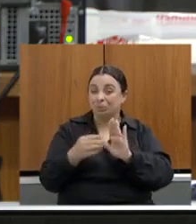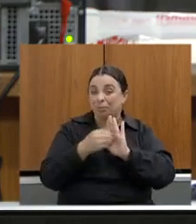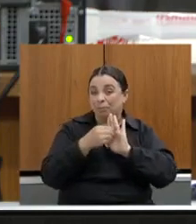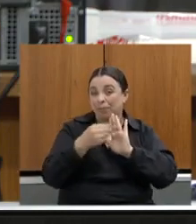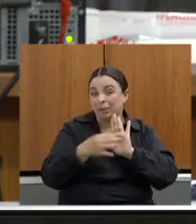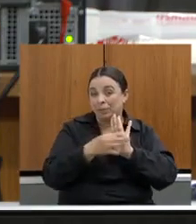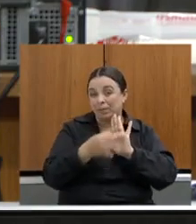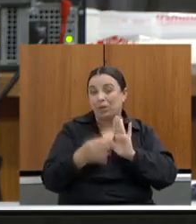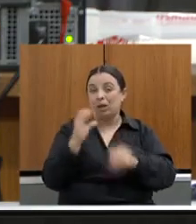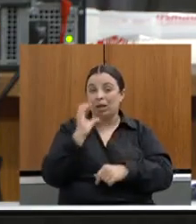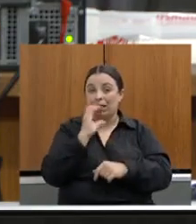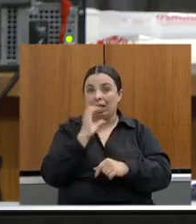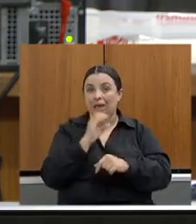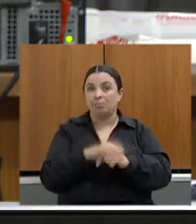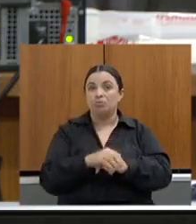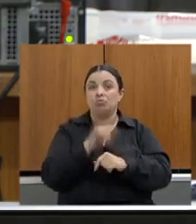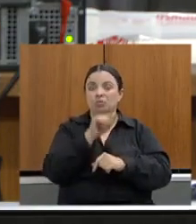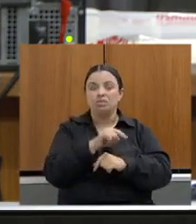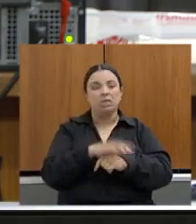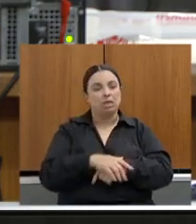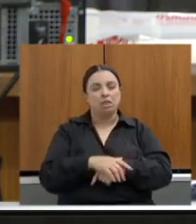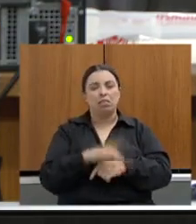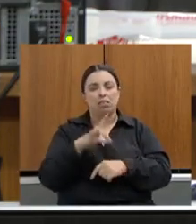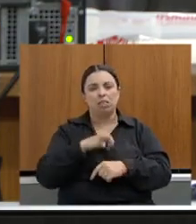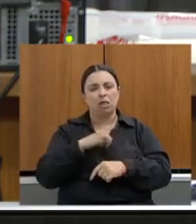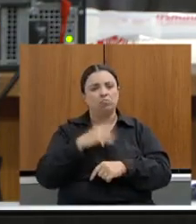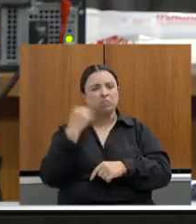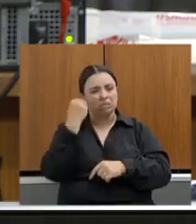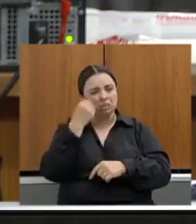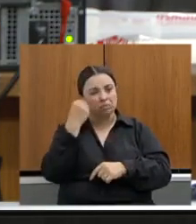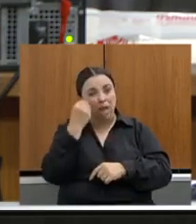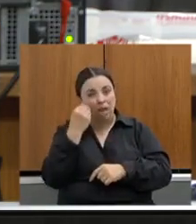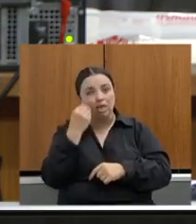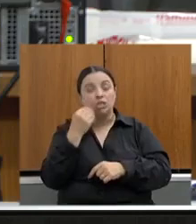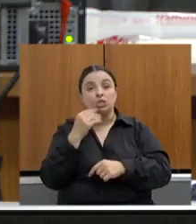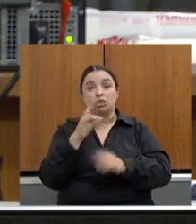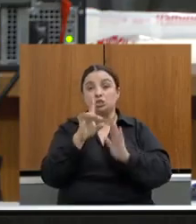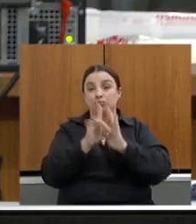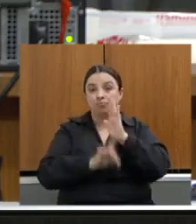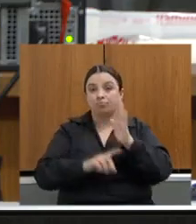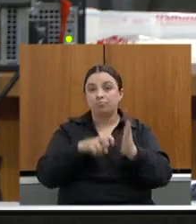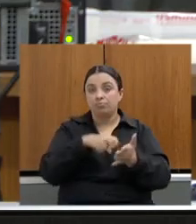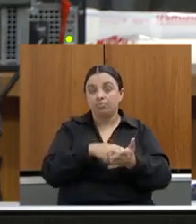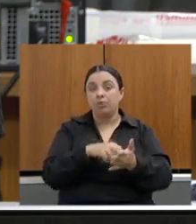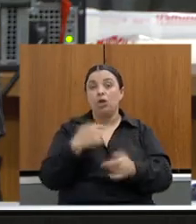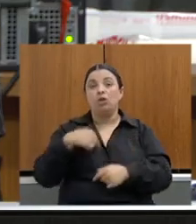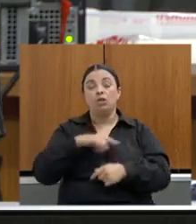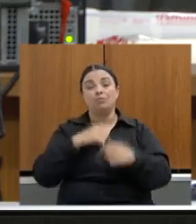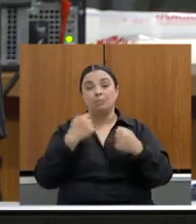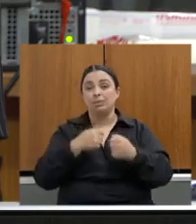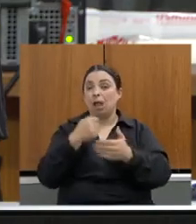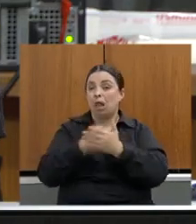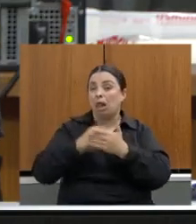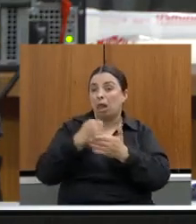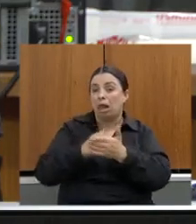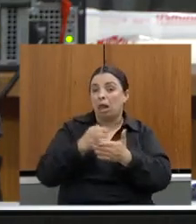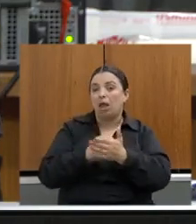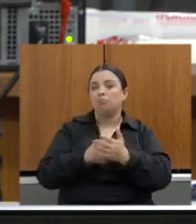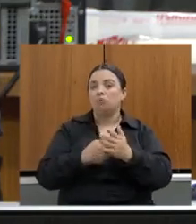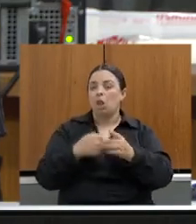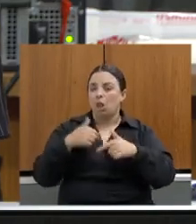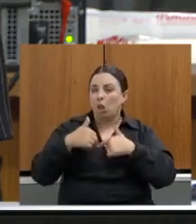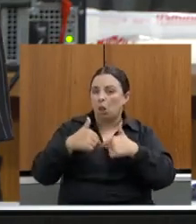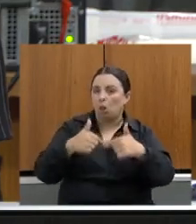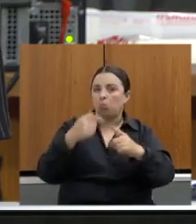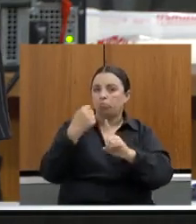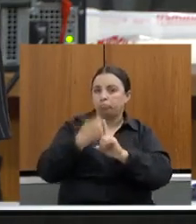será que é uma sumidade no direito penal muito bem relacionado precisamos brigar muito e para uma reestruturação